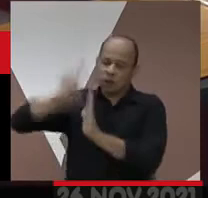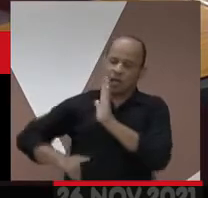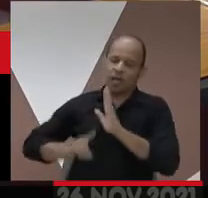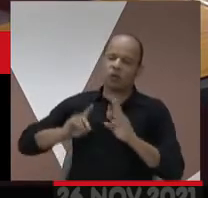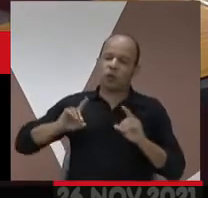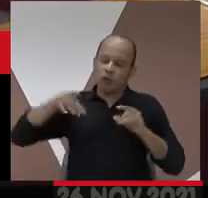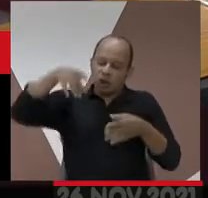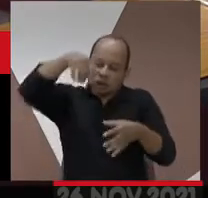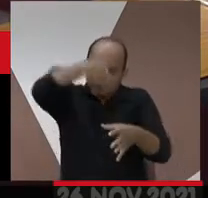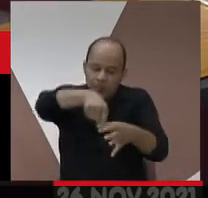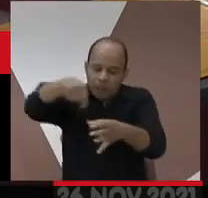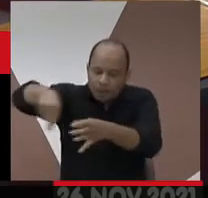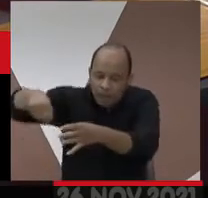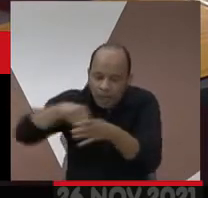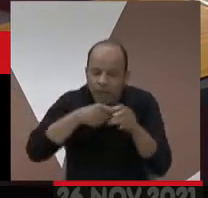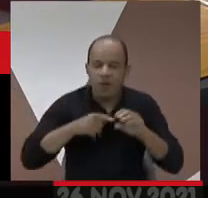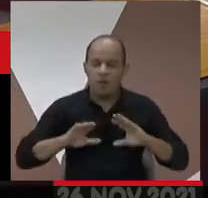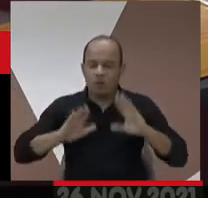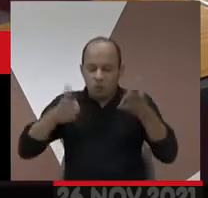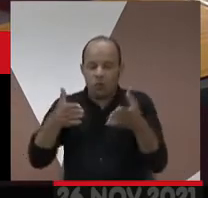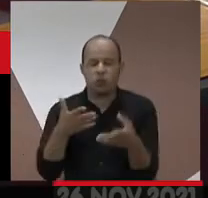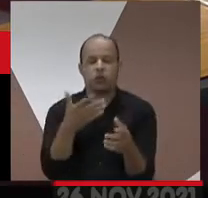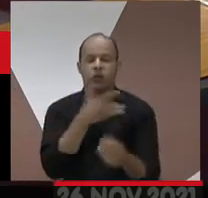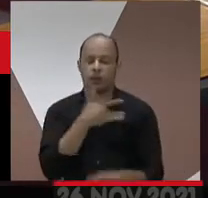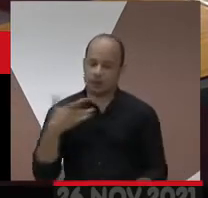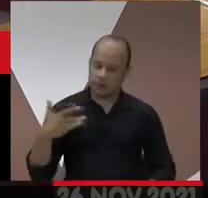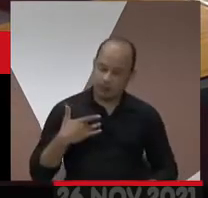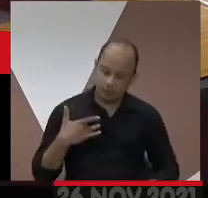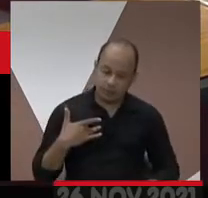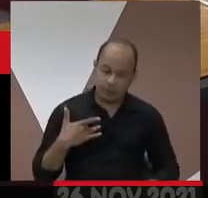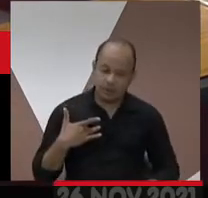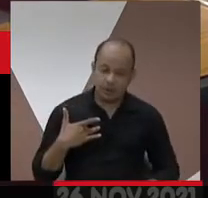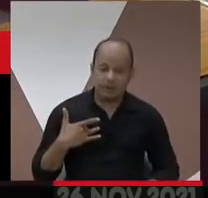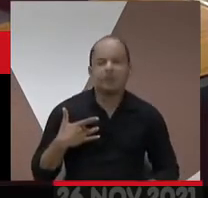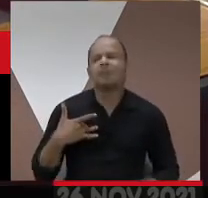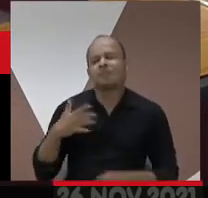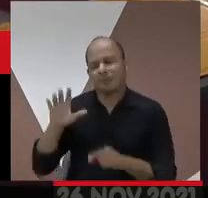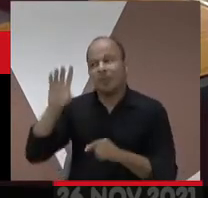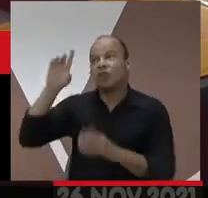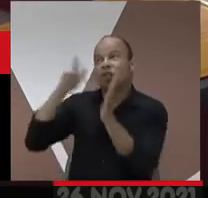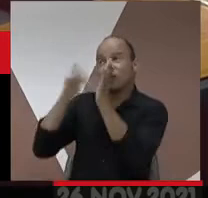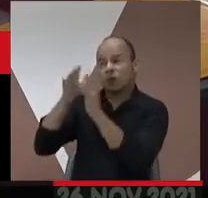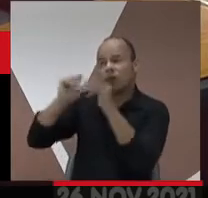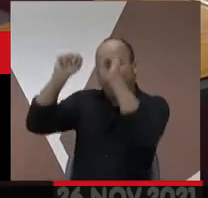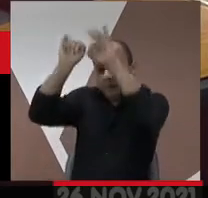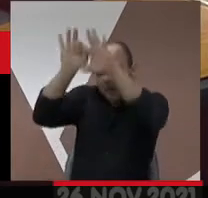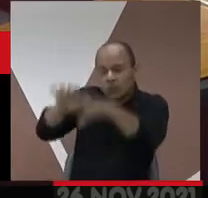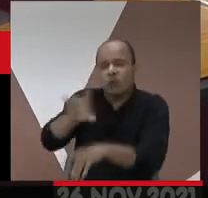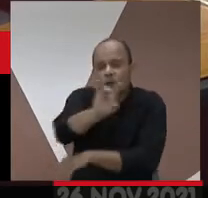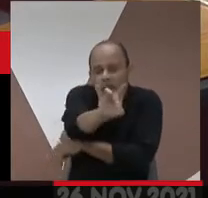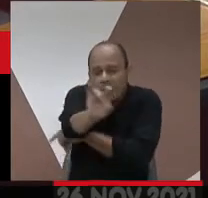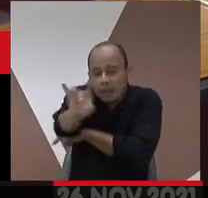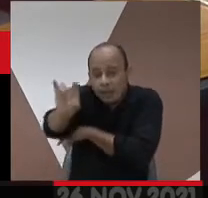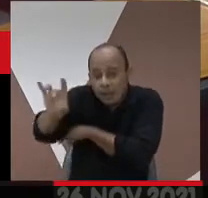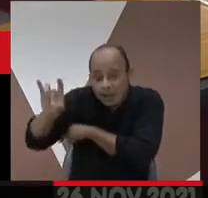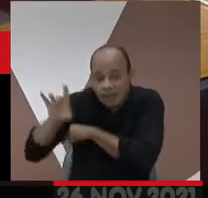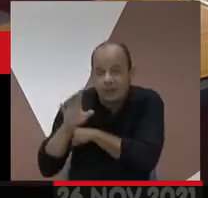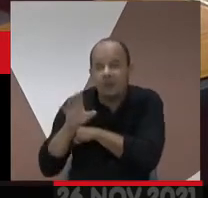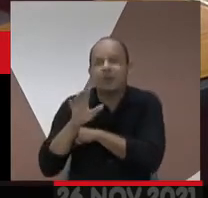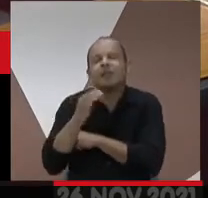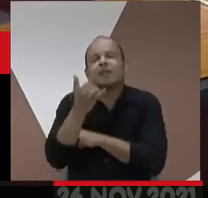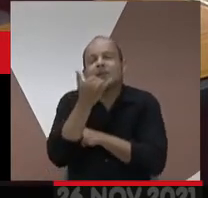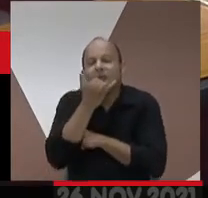plantas medicinais. Tá, Marília? E que Jesus abençoe todos vocês e me perdoa de eu ter